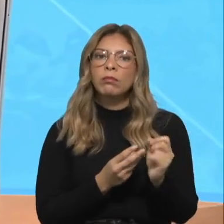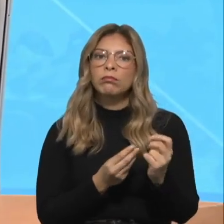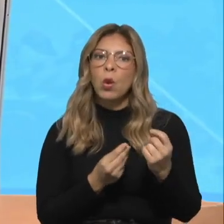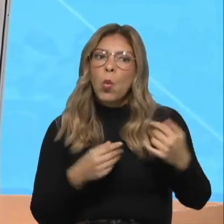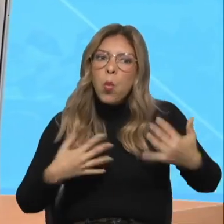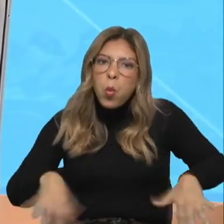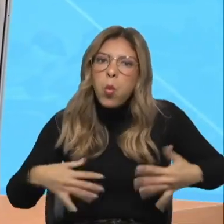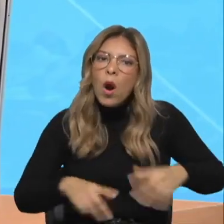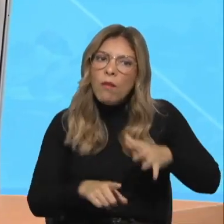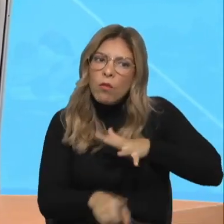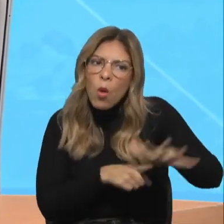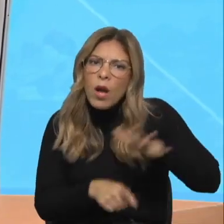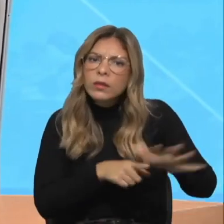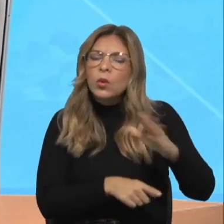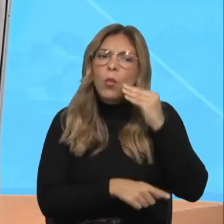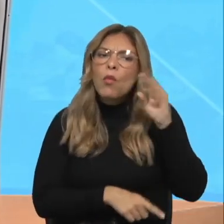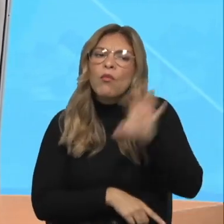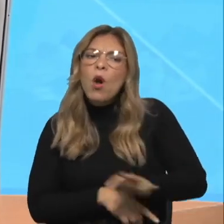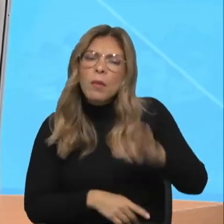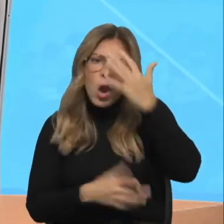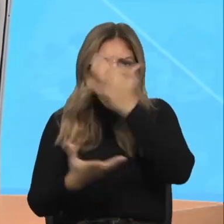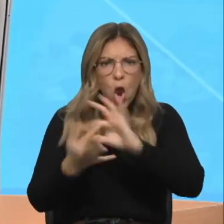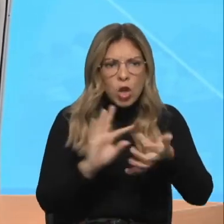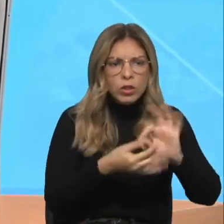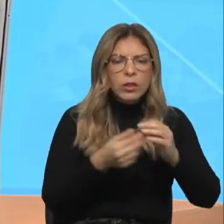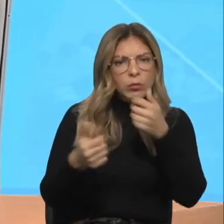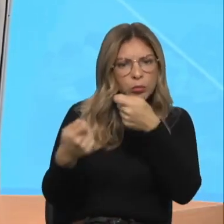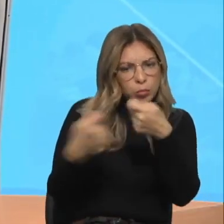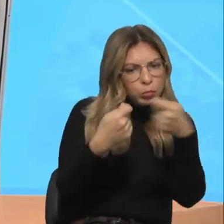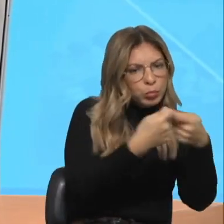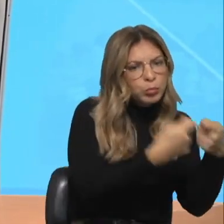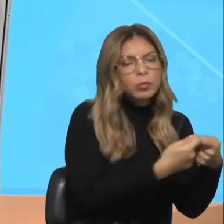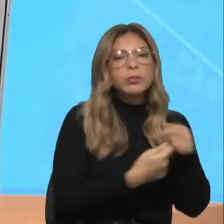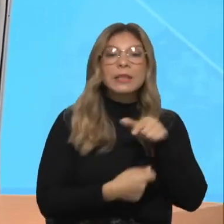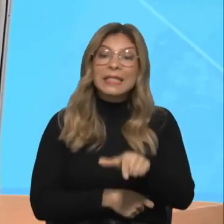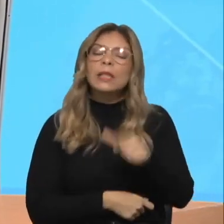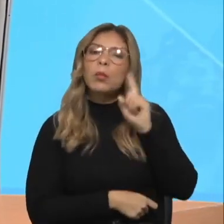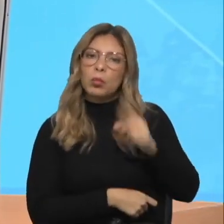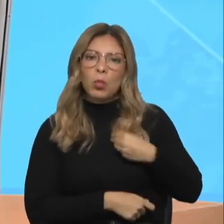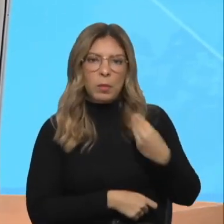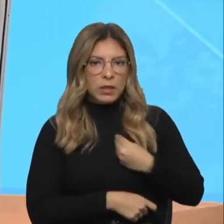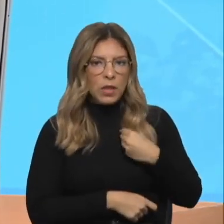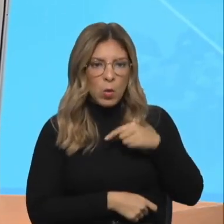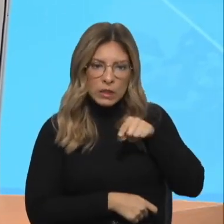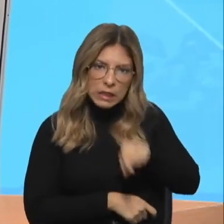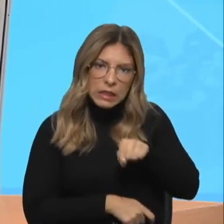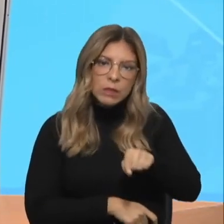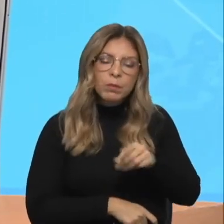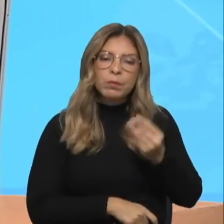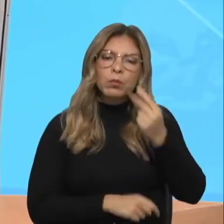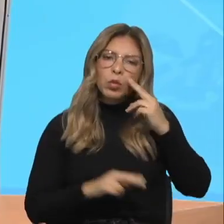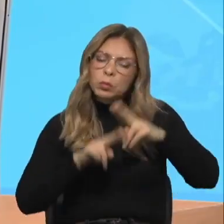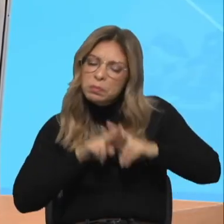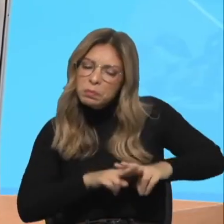em formas que sejam coerentes. Essa é uma preocupação, uma análise, um diagnóstico que também procuro